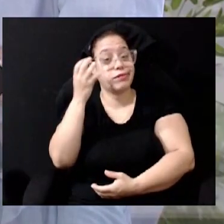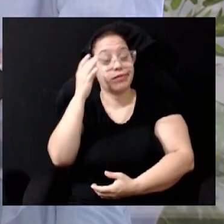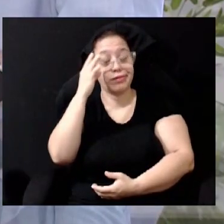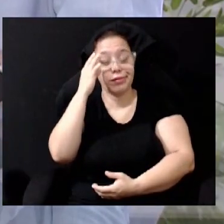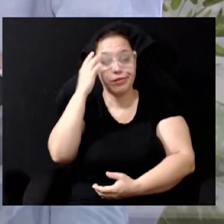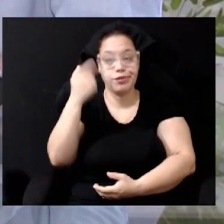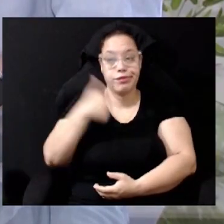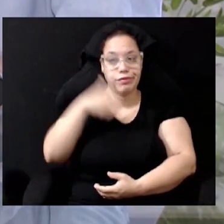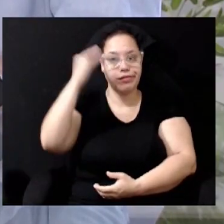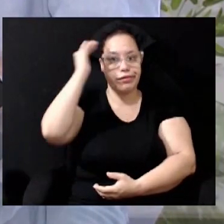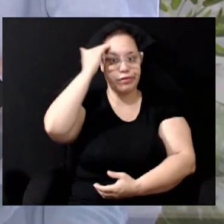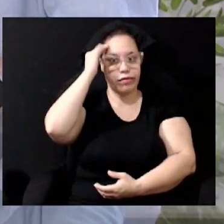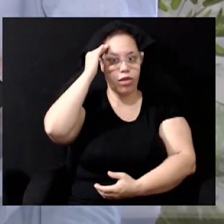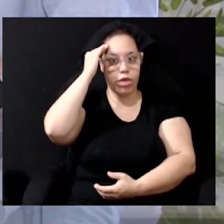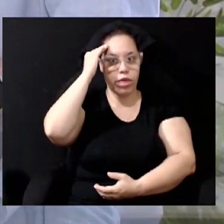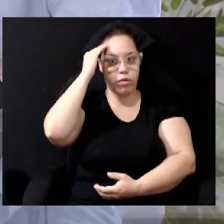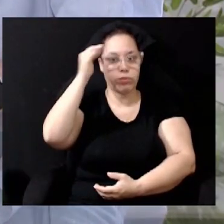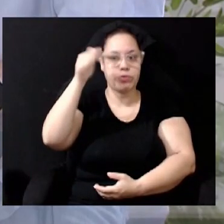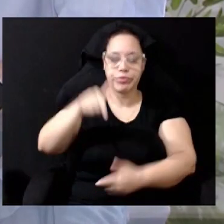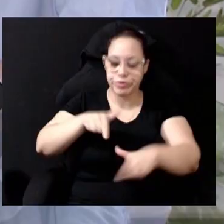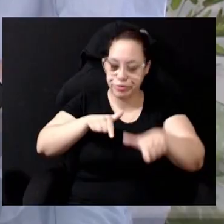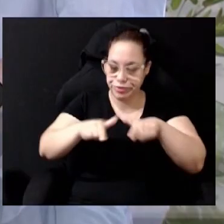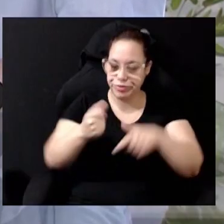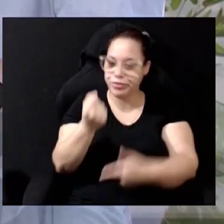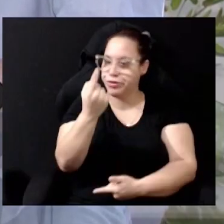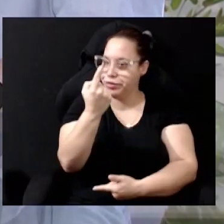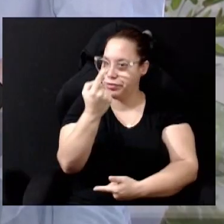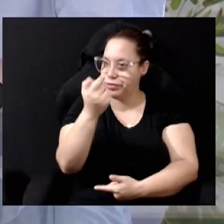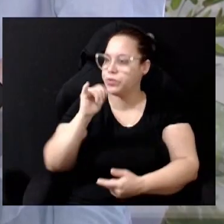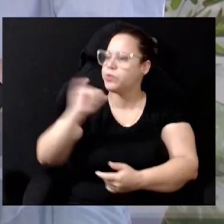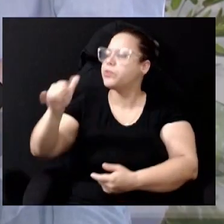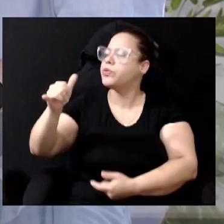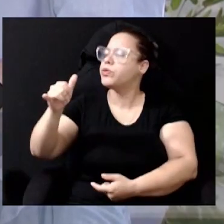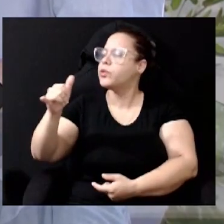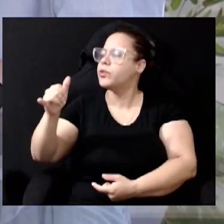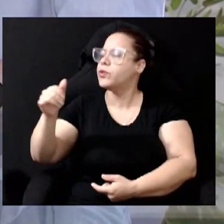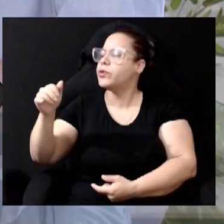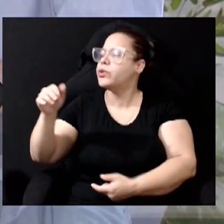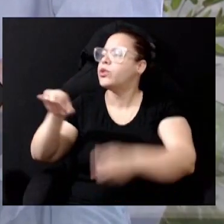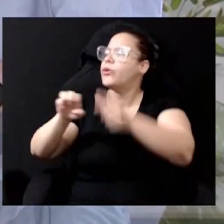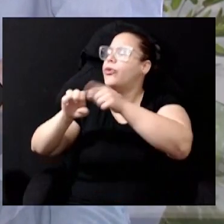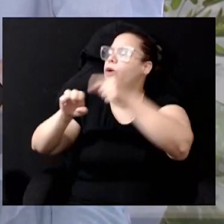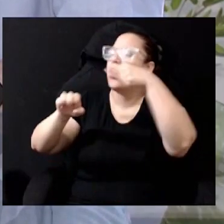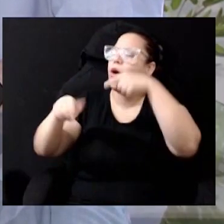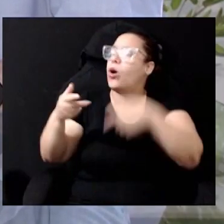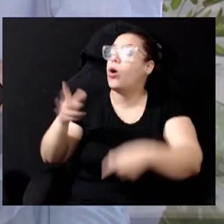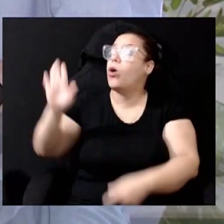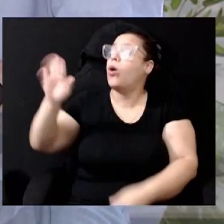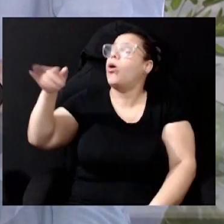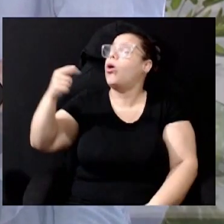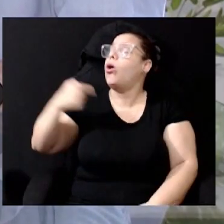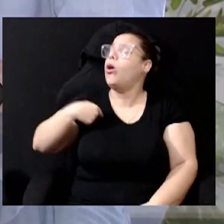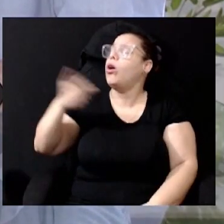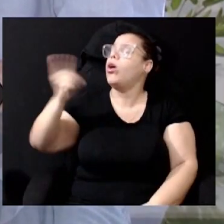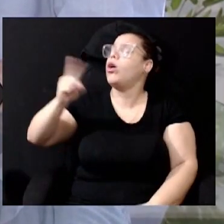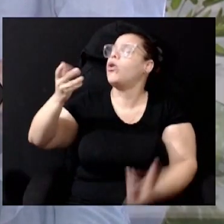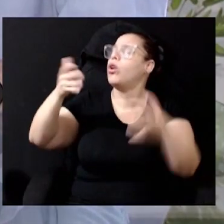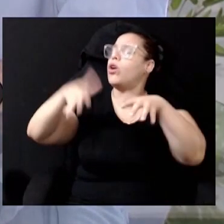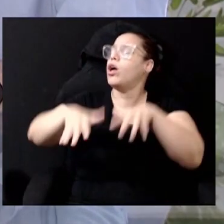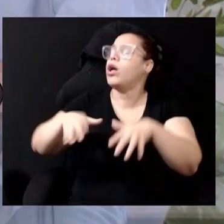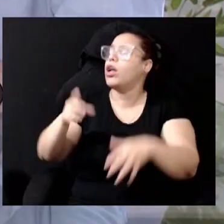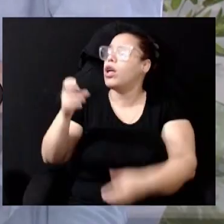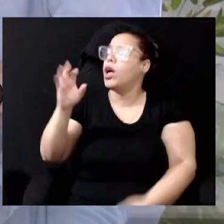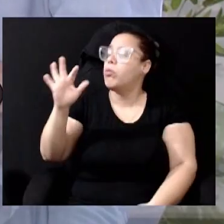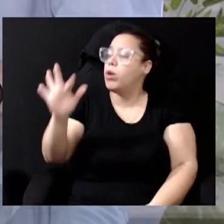entendimento, eu acho que cabe ao trabalhador primeiro informar ao empregador, informar a empresa, eu não recebi, dá uma olhadinha se não teve algum